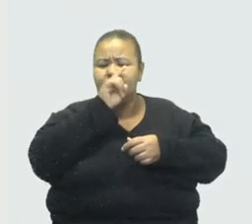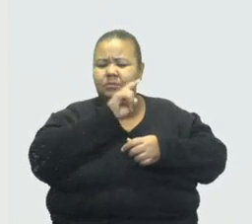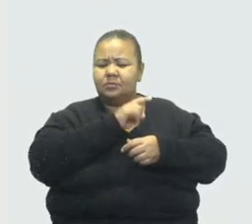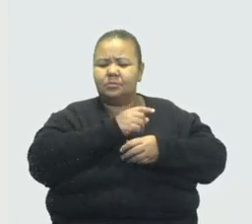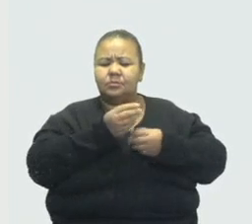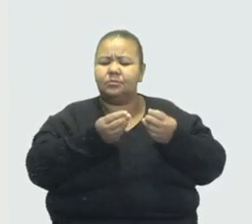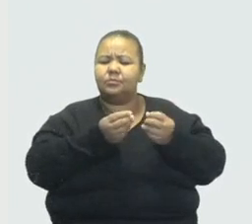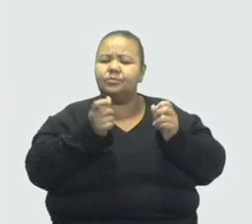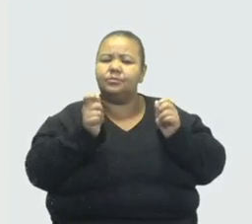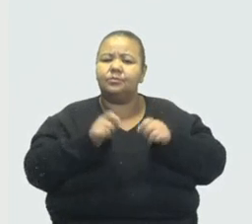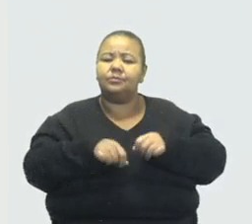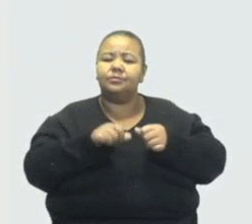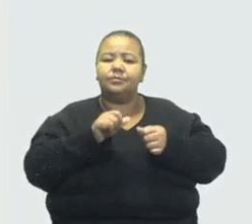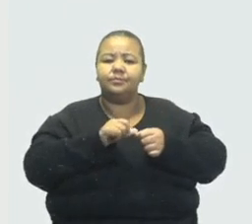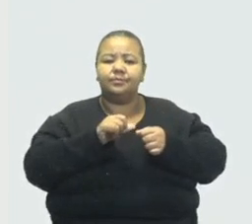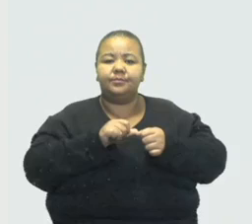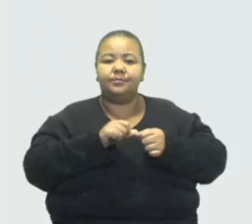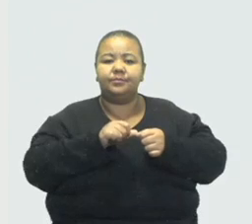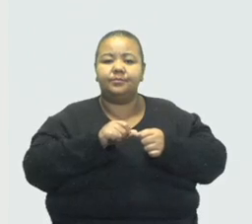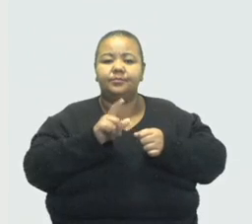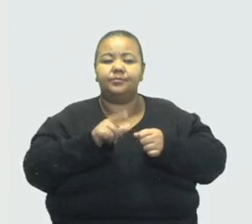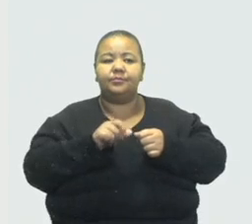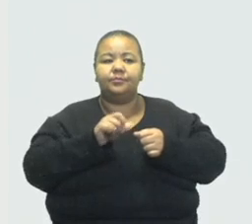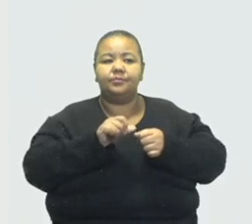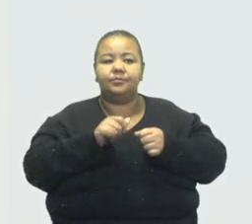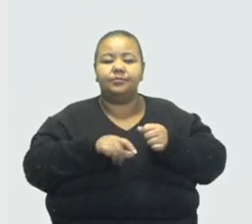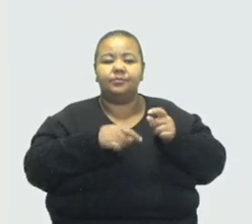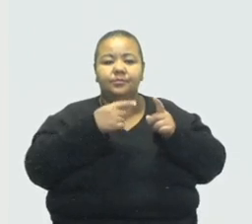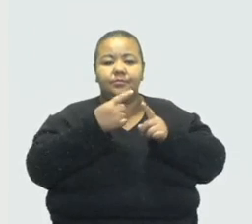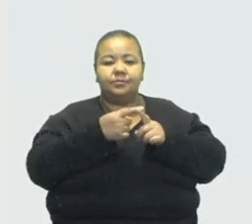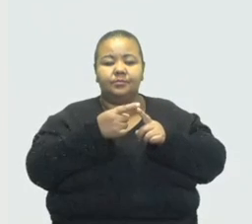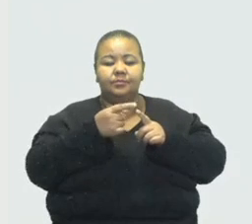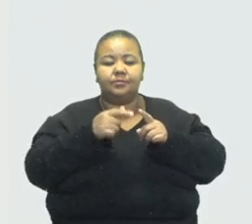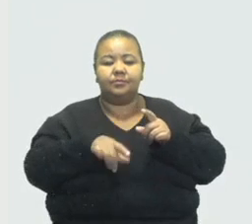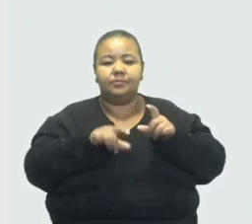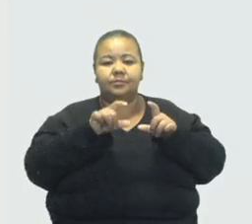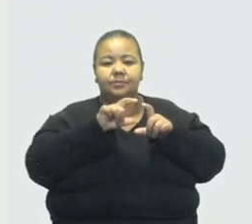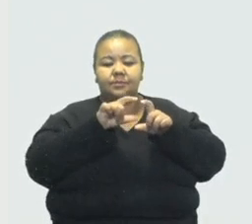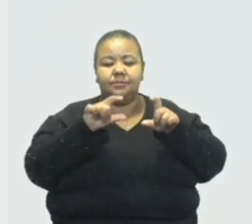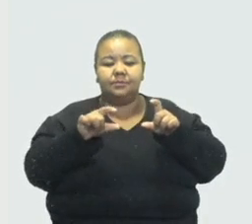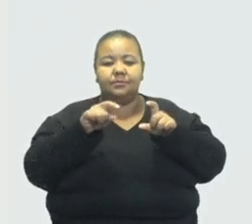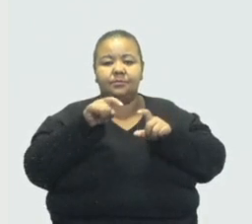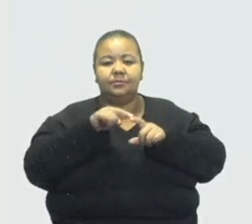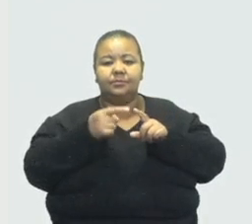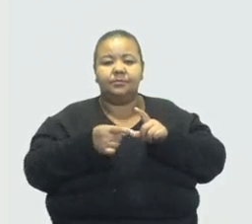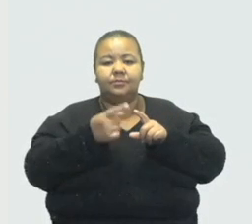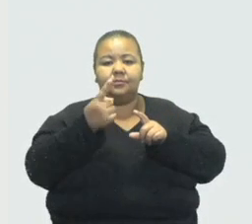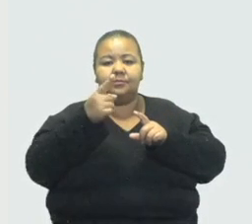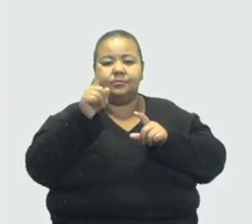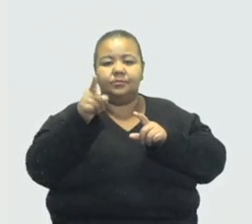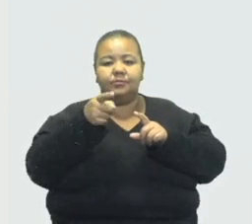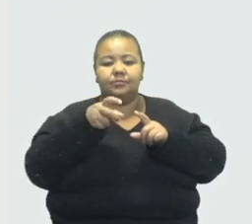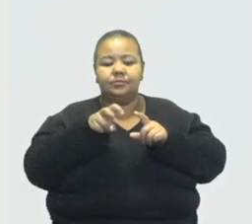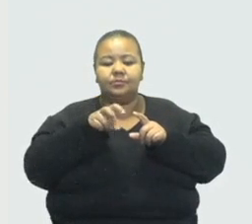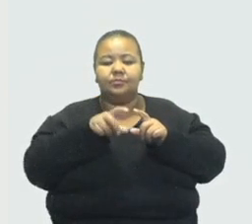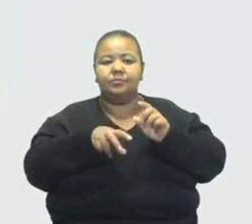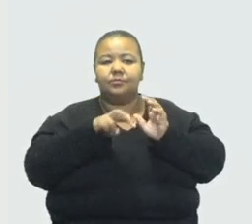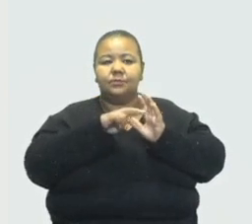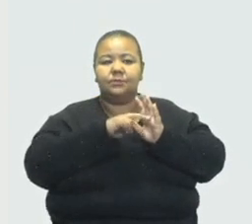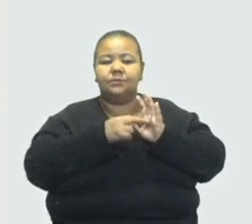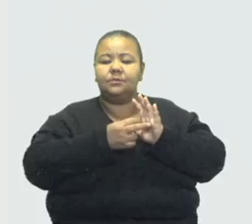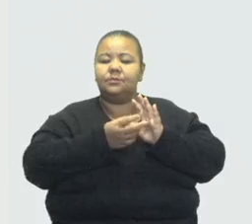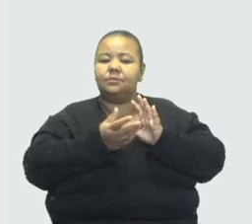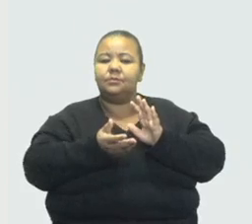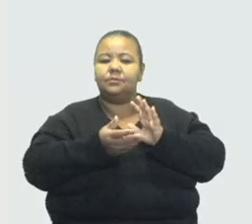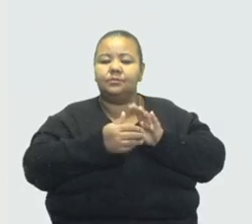ele. O que a gente pode fazer aqui? A gente vai multiplicar essa linha toda por 1/5. O que quer dizer isso, multiplicar